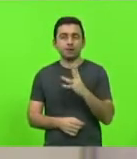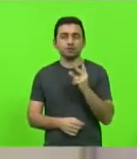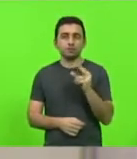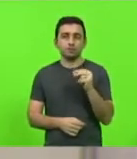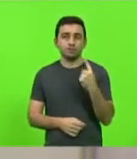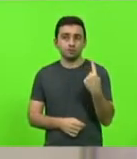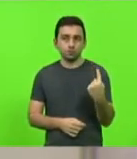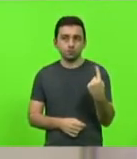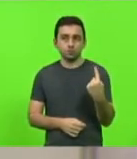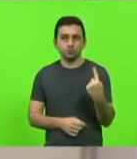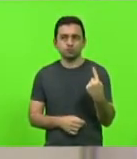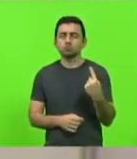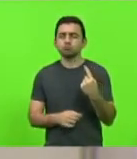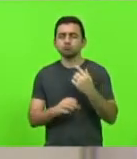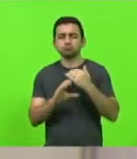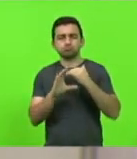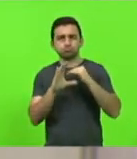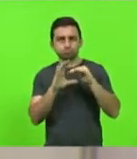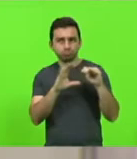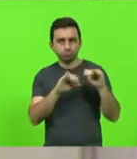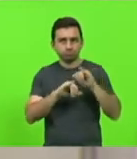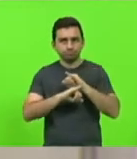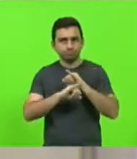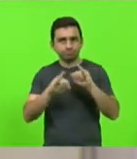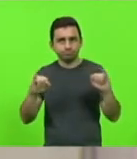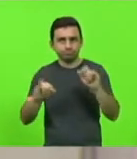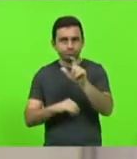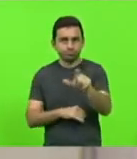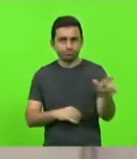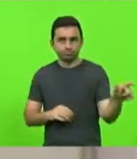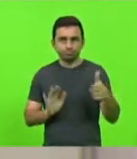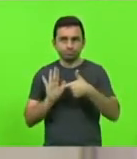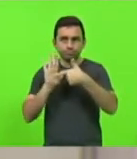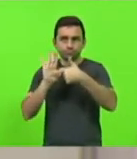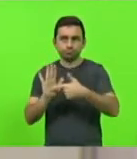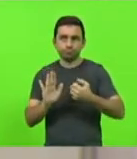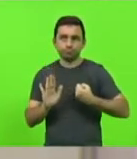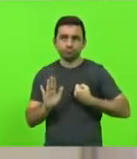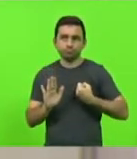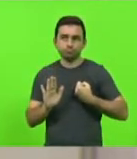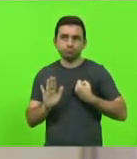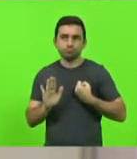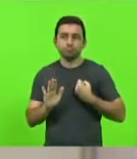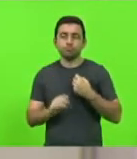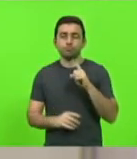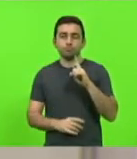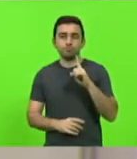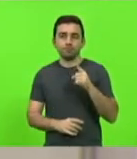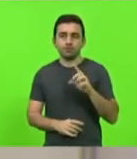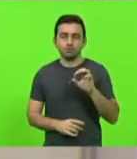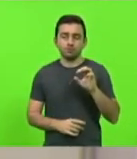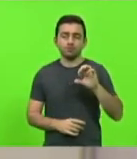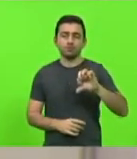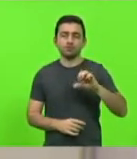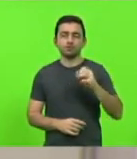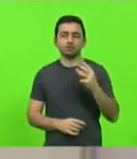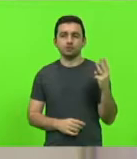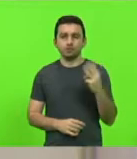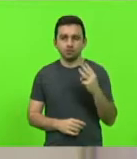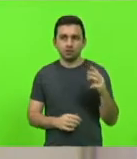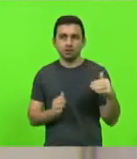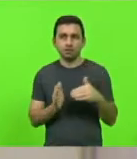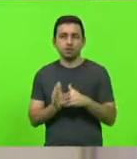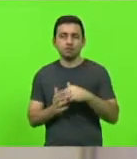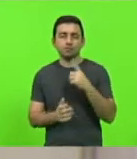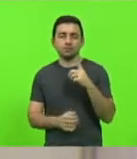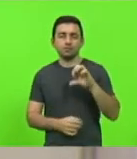1647/2021. E comunicou que encaminhará aos destinatários as indicações números 1933 a